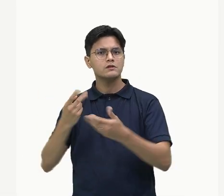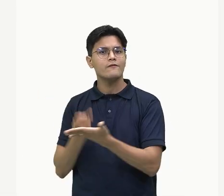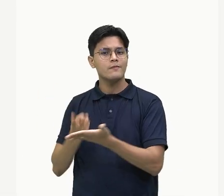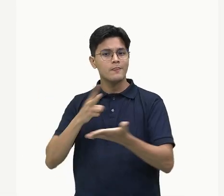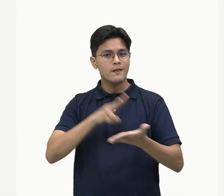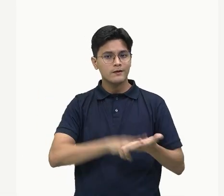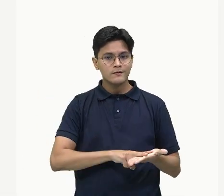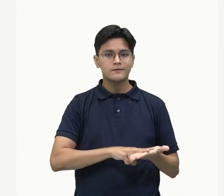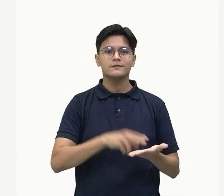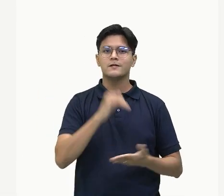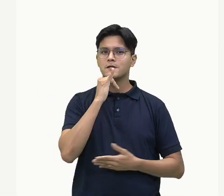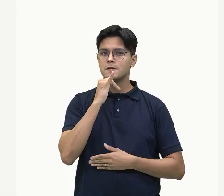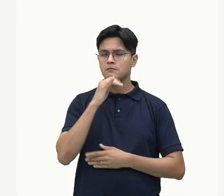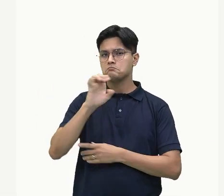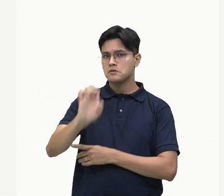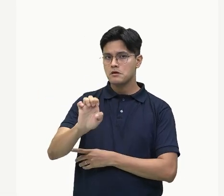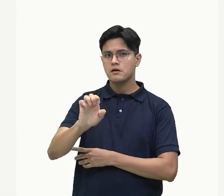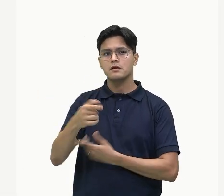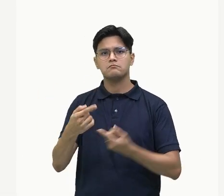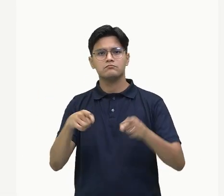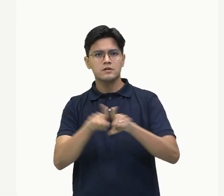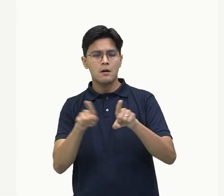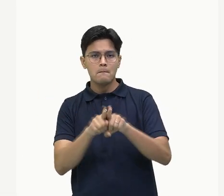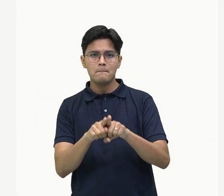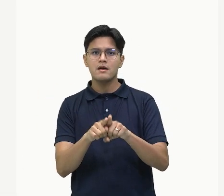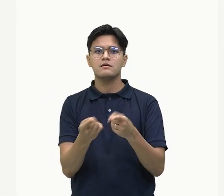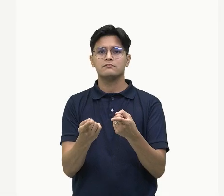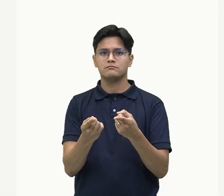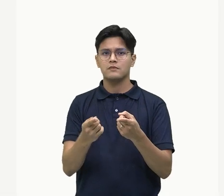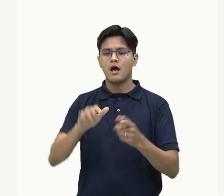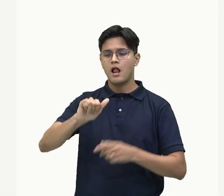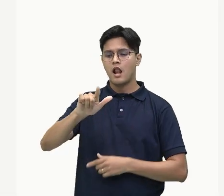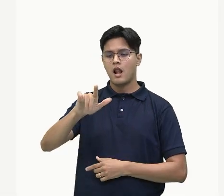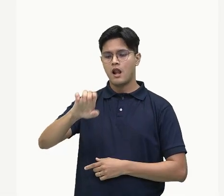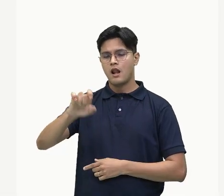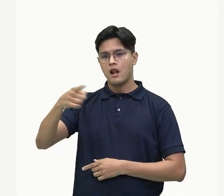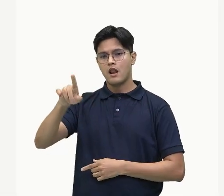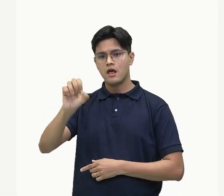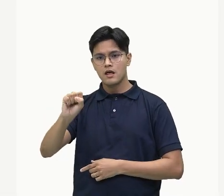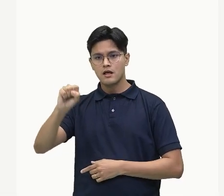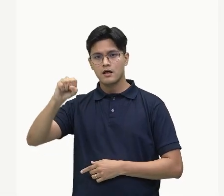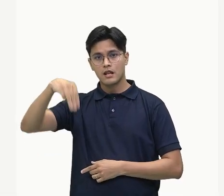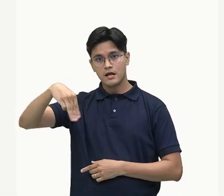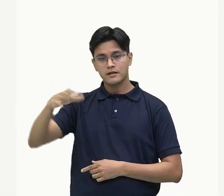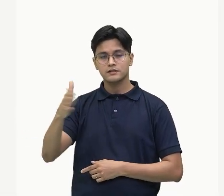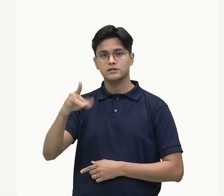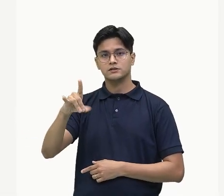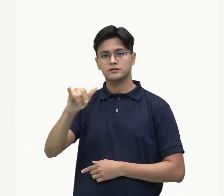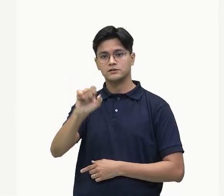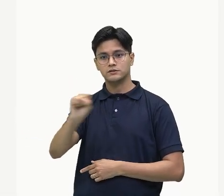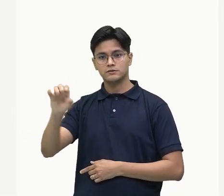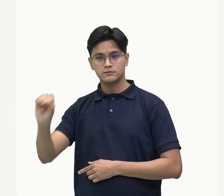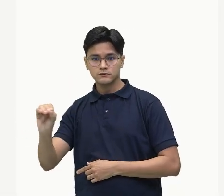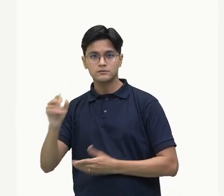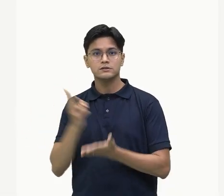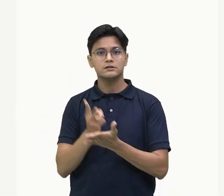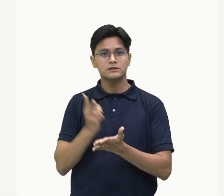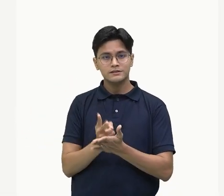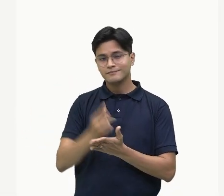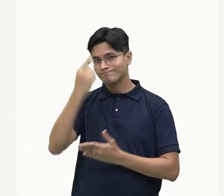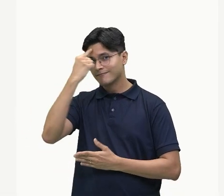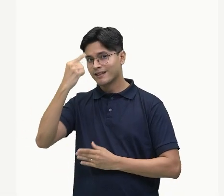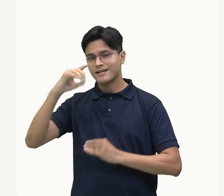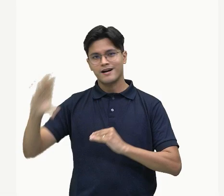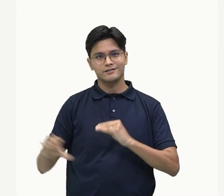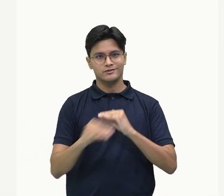e também, além disso. Por quê? Porque elas vão sempre passar essa ideia de adição, né? De adicionar uma ideia àquela